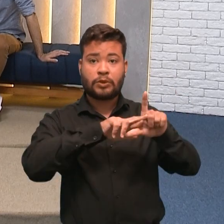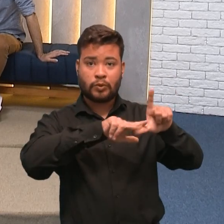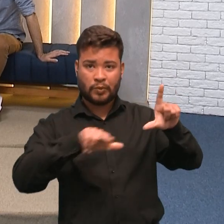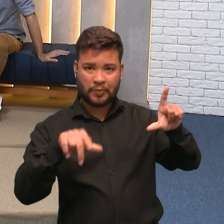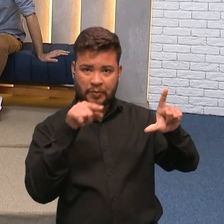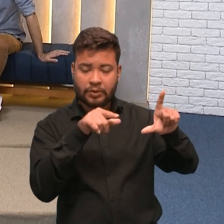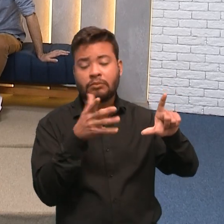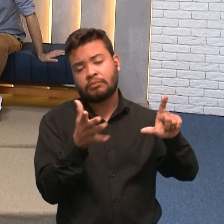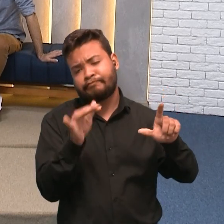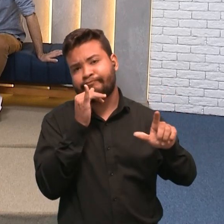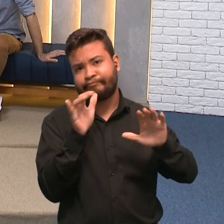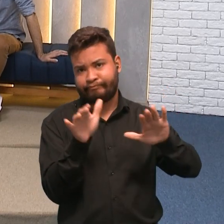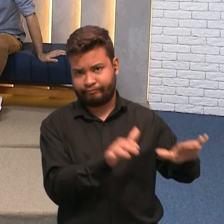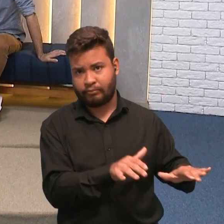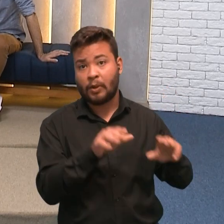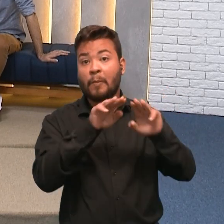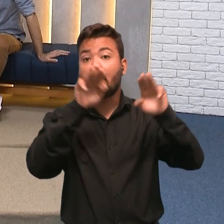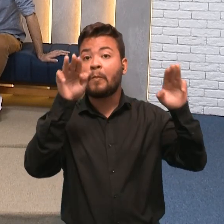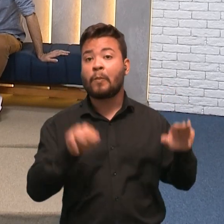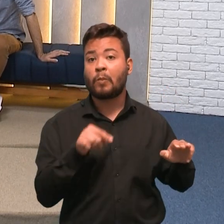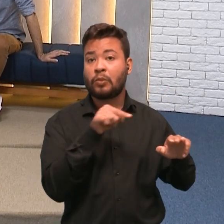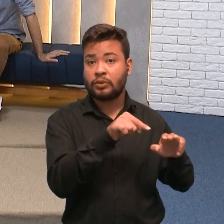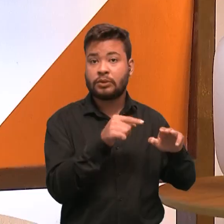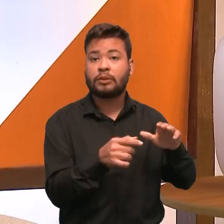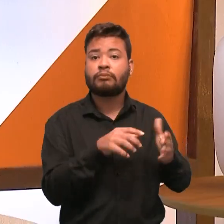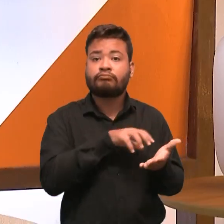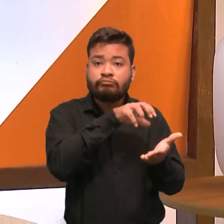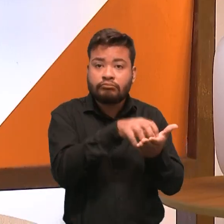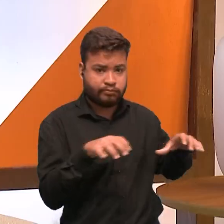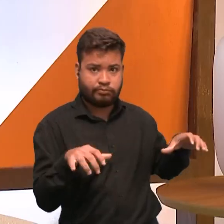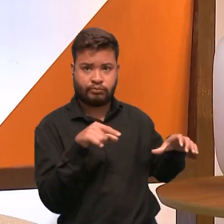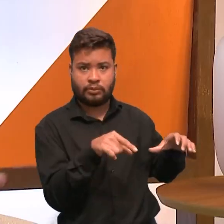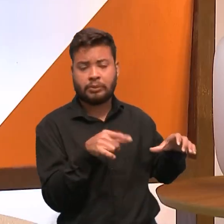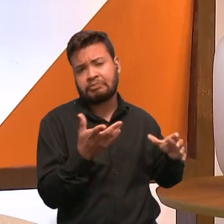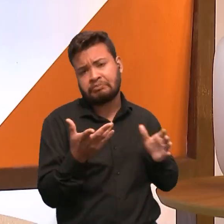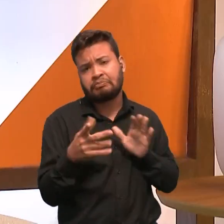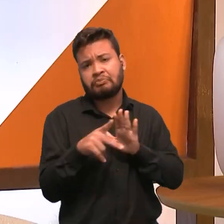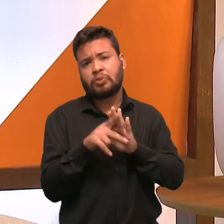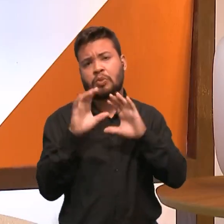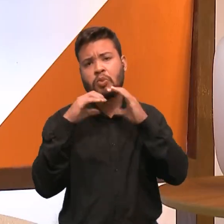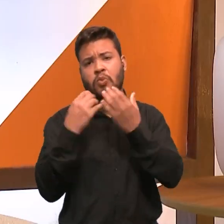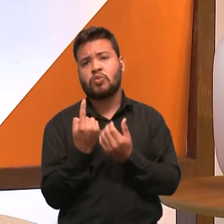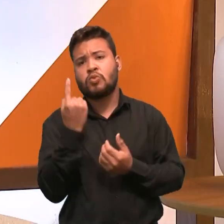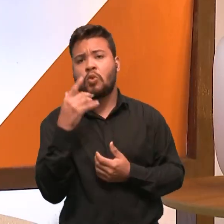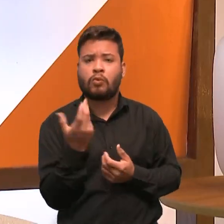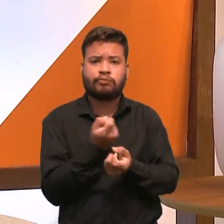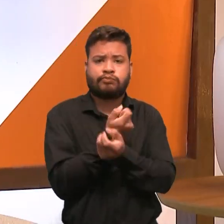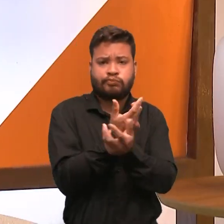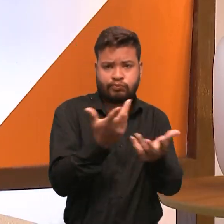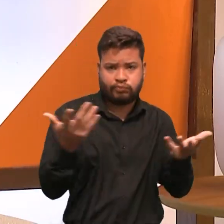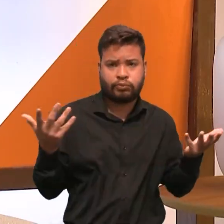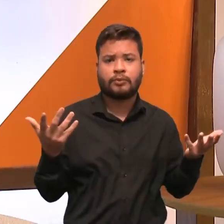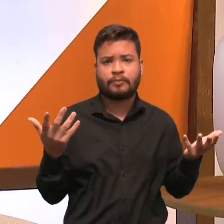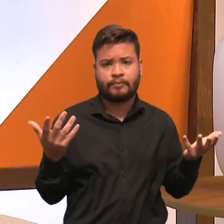os museus, são instituições de comunicação nesse sentido. Eles se apropriam de determinados